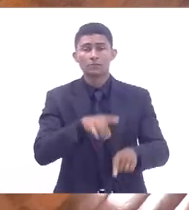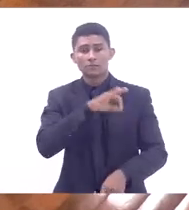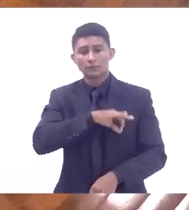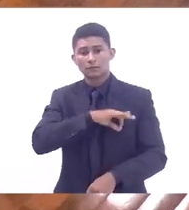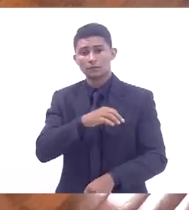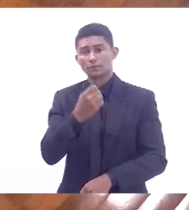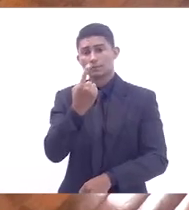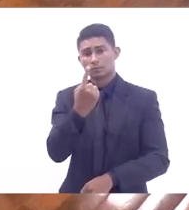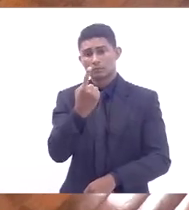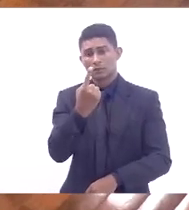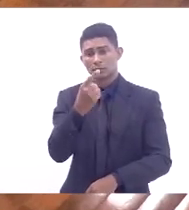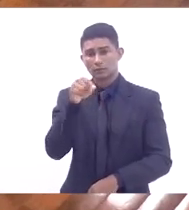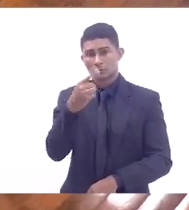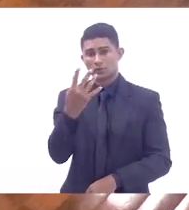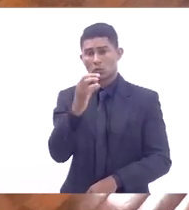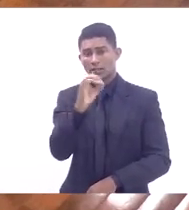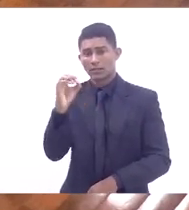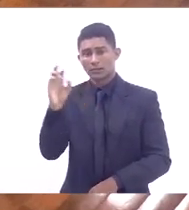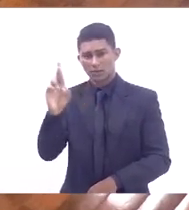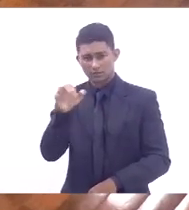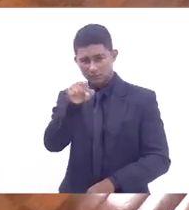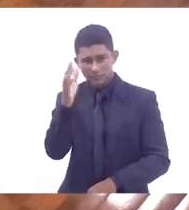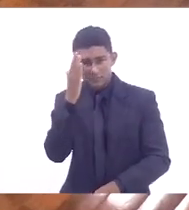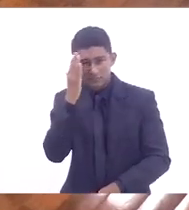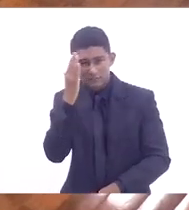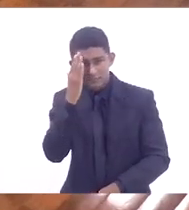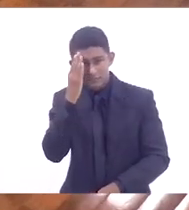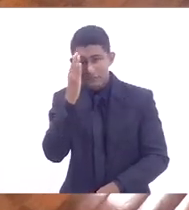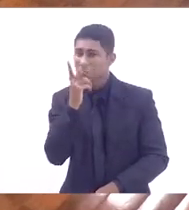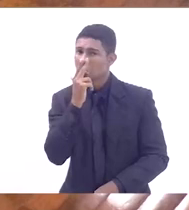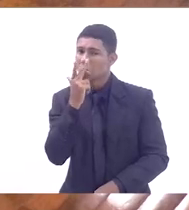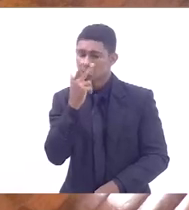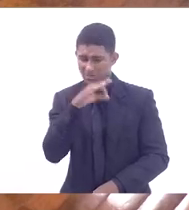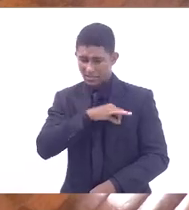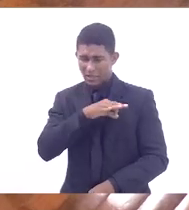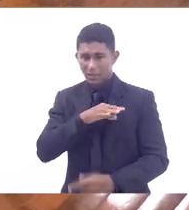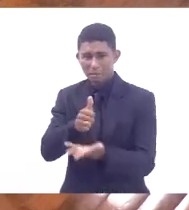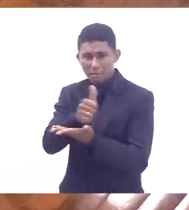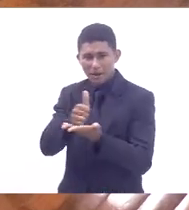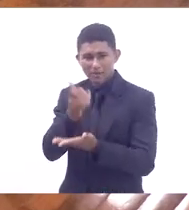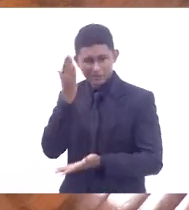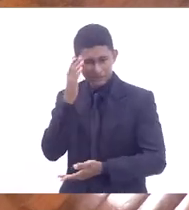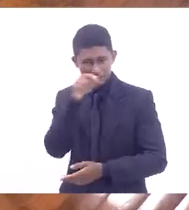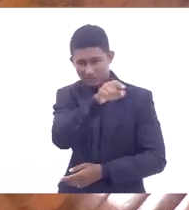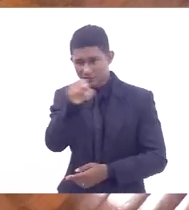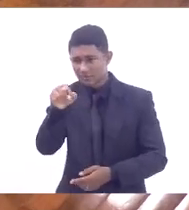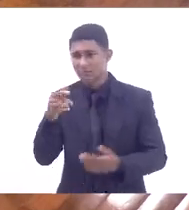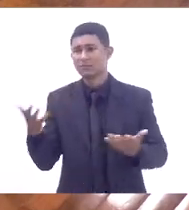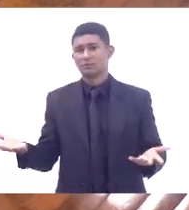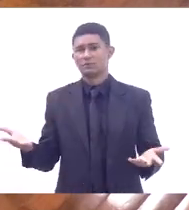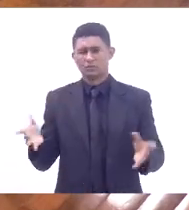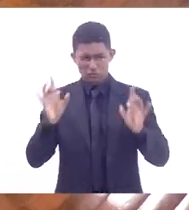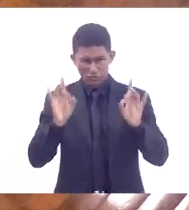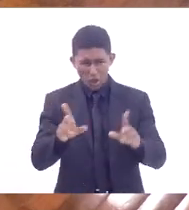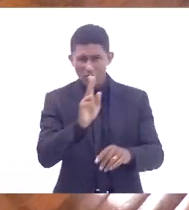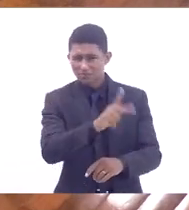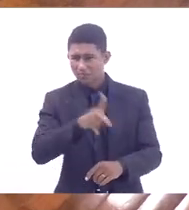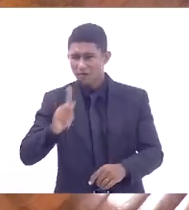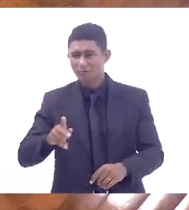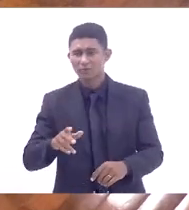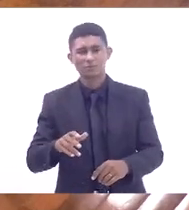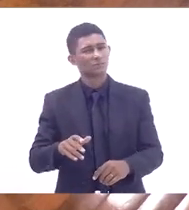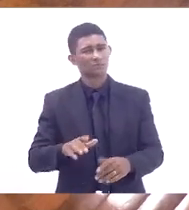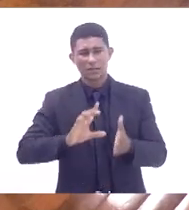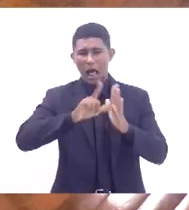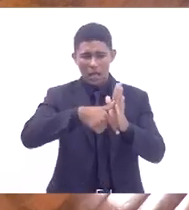1400 Eu sabia que é quase um salário mínimo Então não é só os docentes que